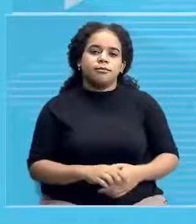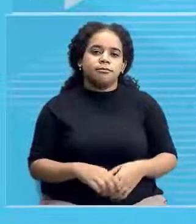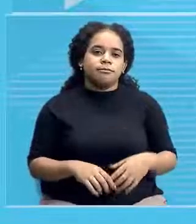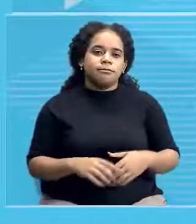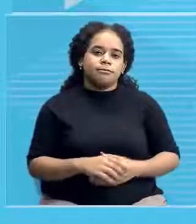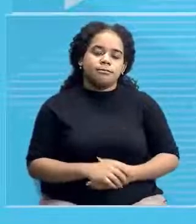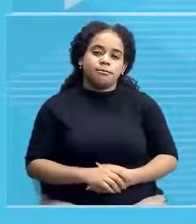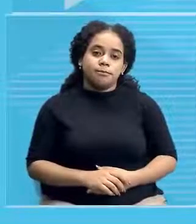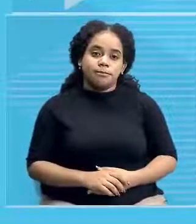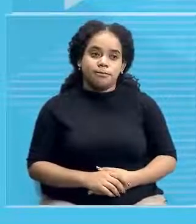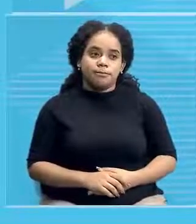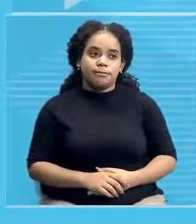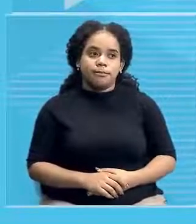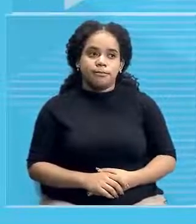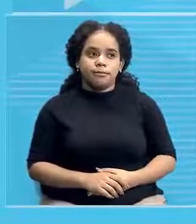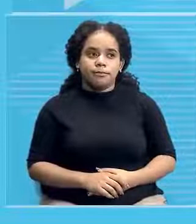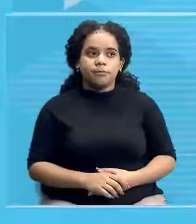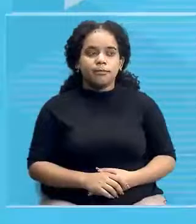pessoal?